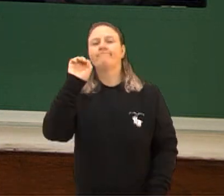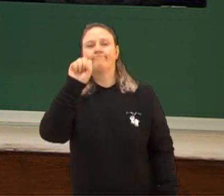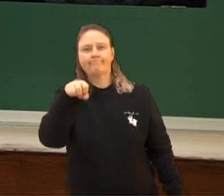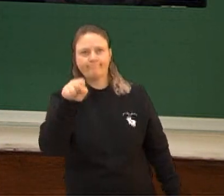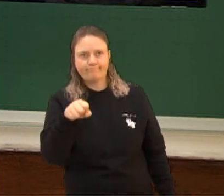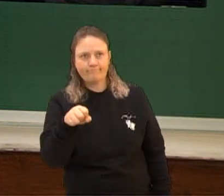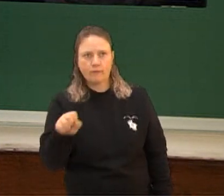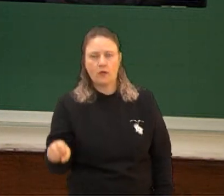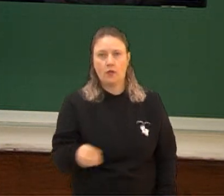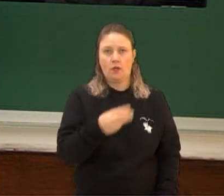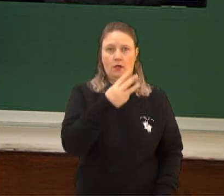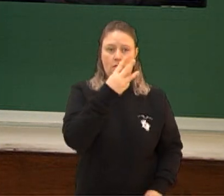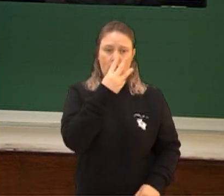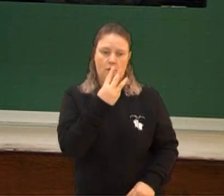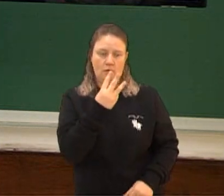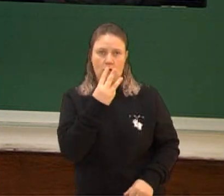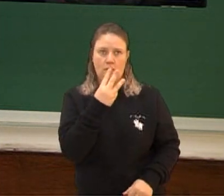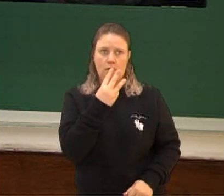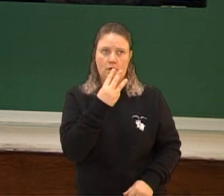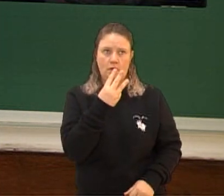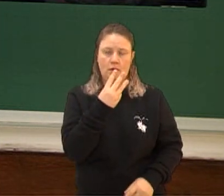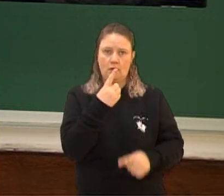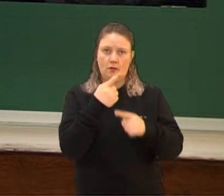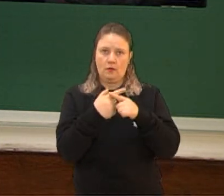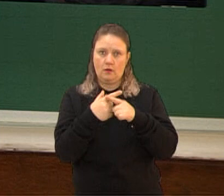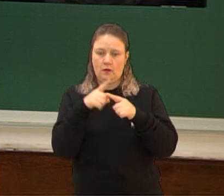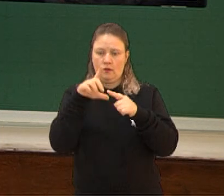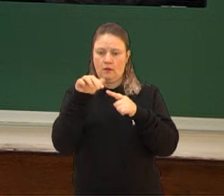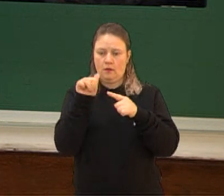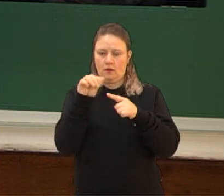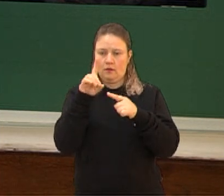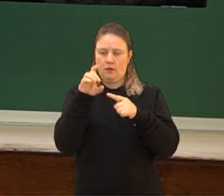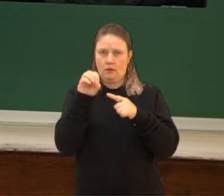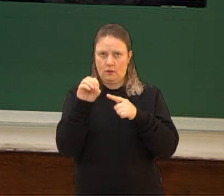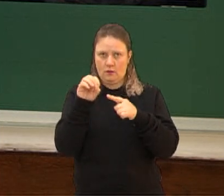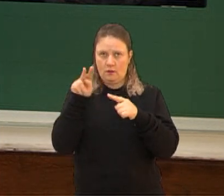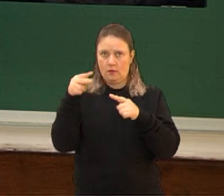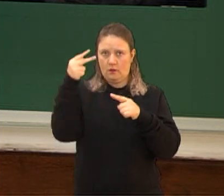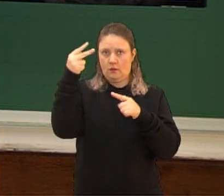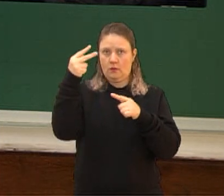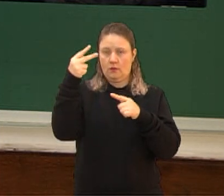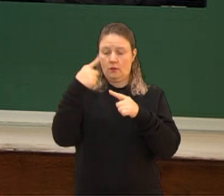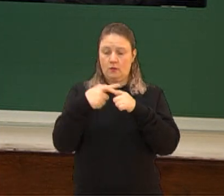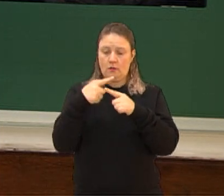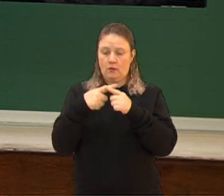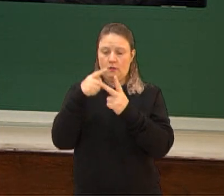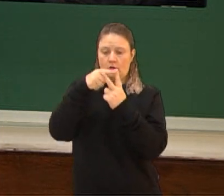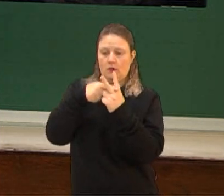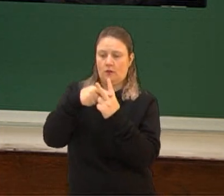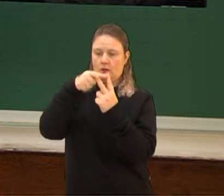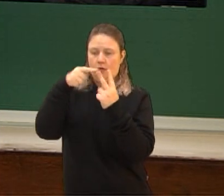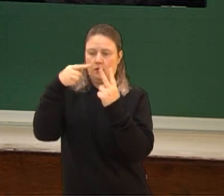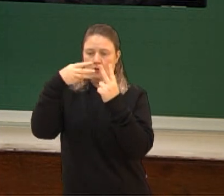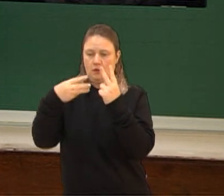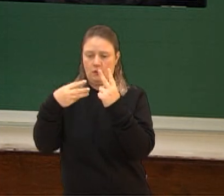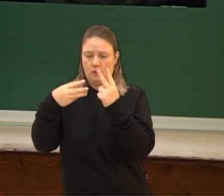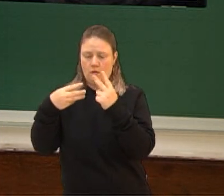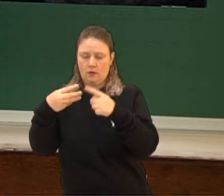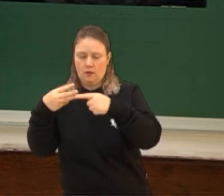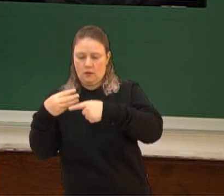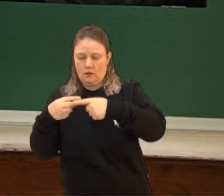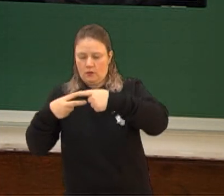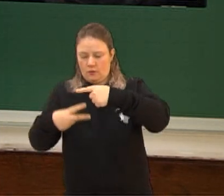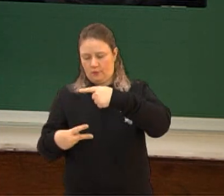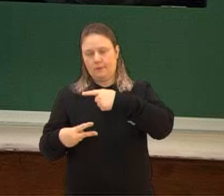3 vezes lado ao quadrado vezes raiz de 3 sobre 2. O lado ao quadrado